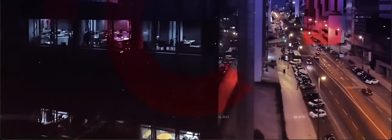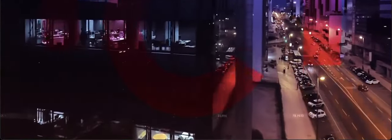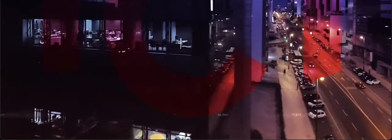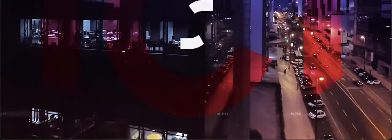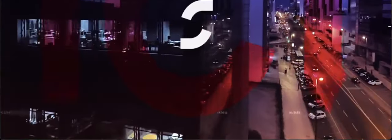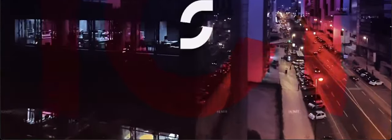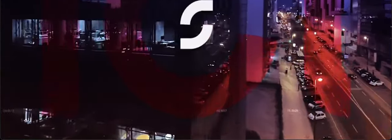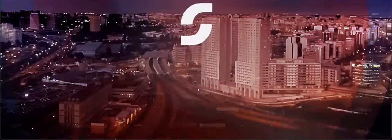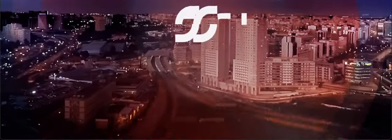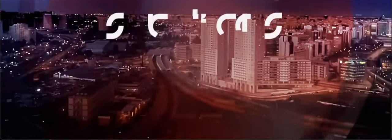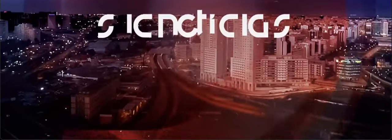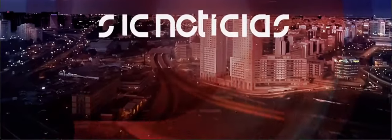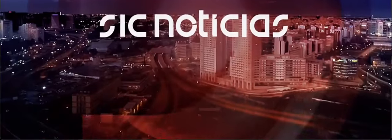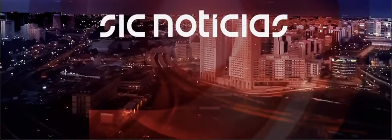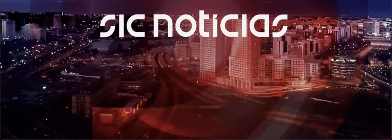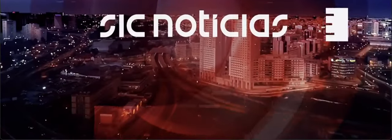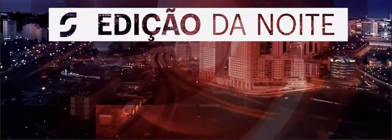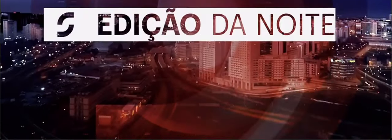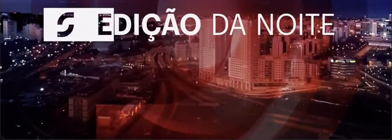noite